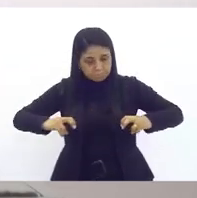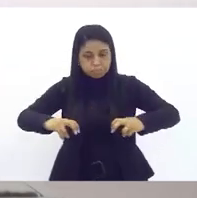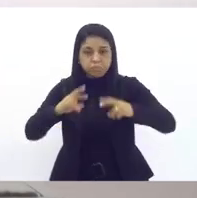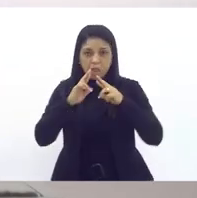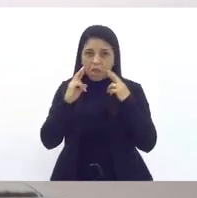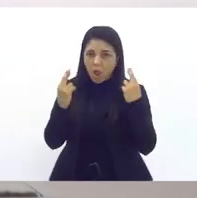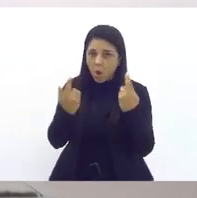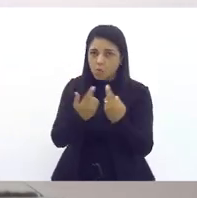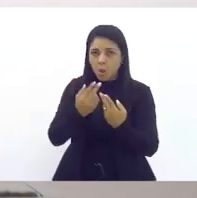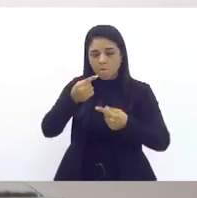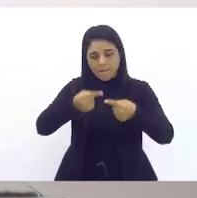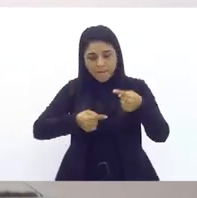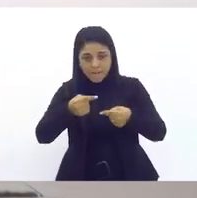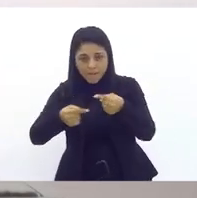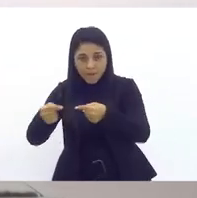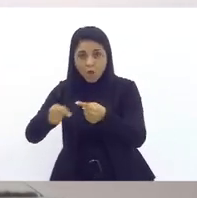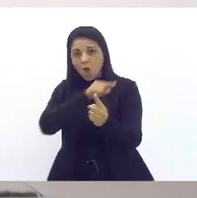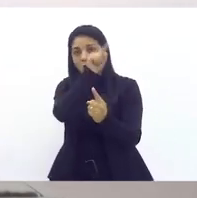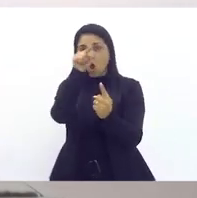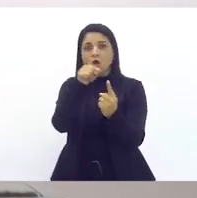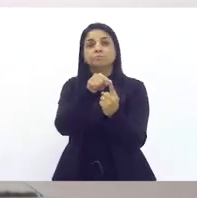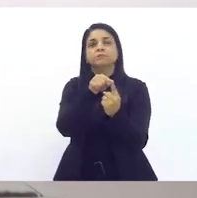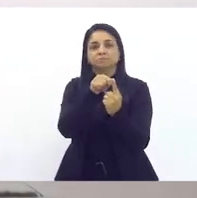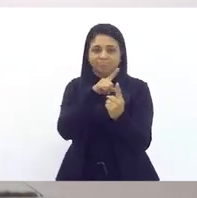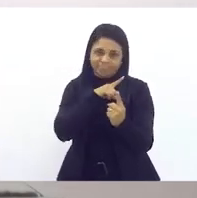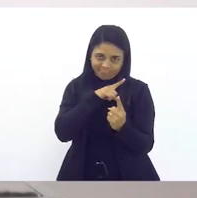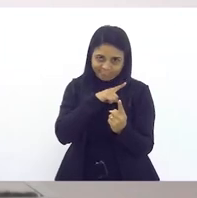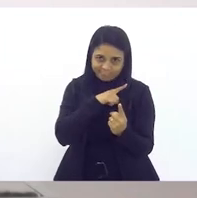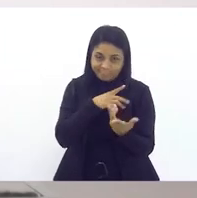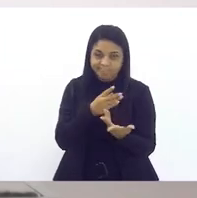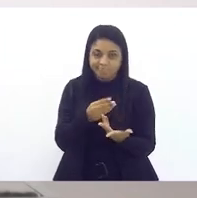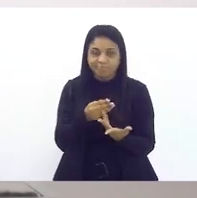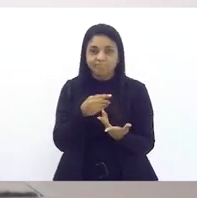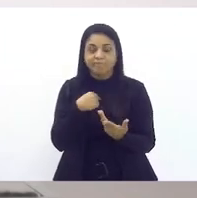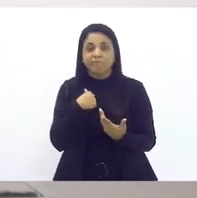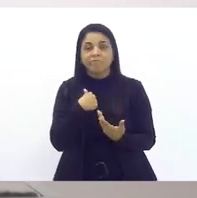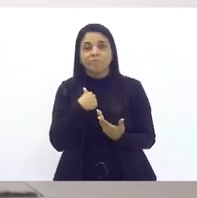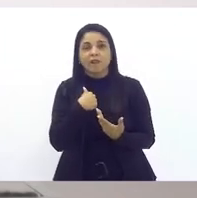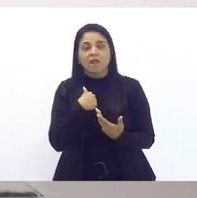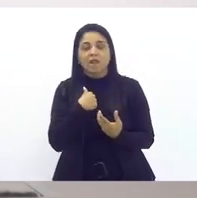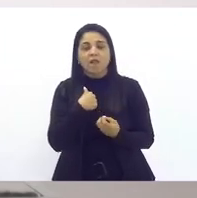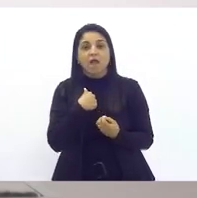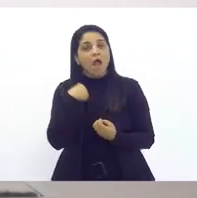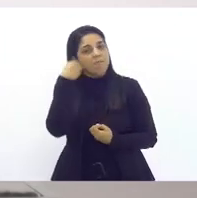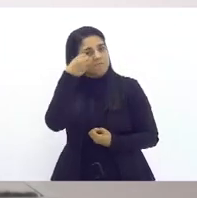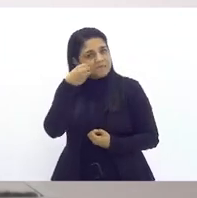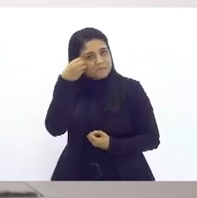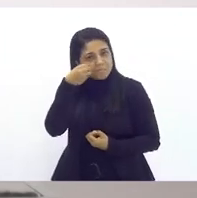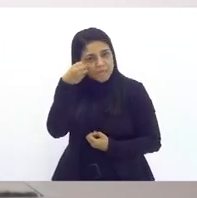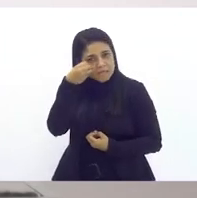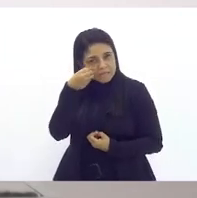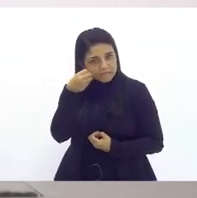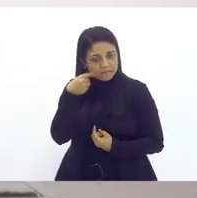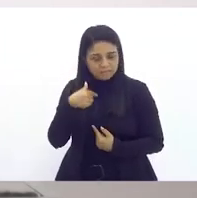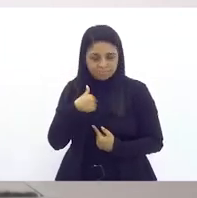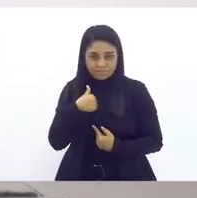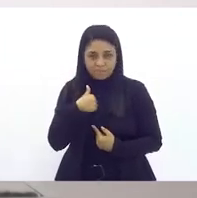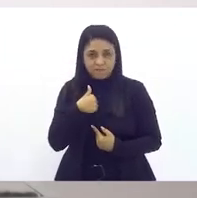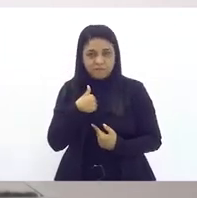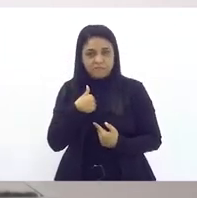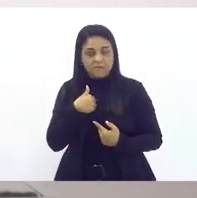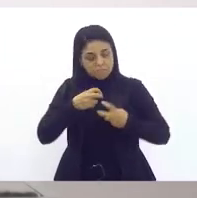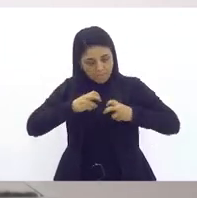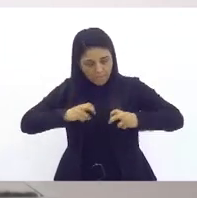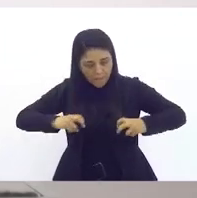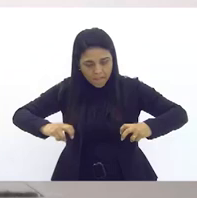tenha determinado objetivo. Porque o que eu... E aí vale a minha experiência. Se você abre uma mesa